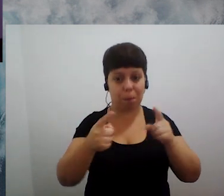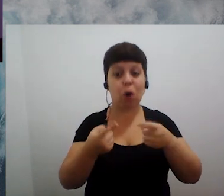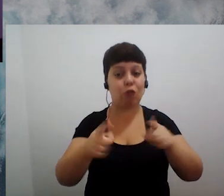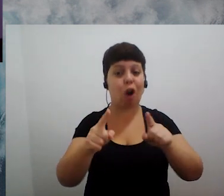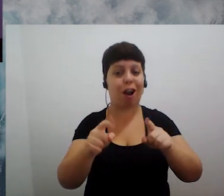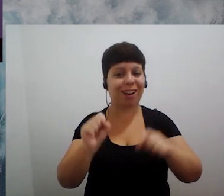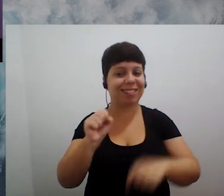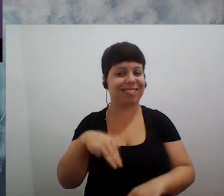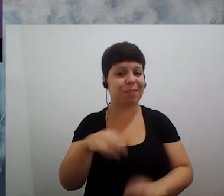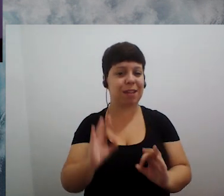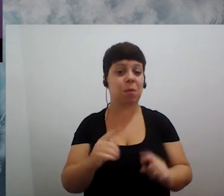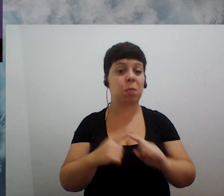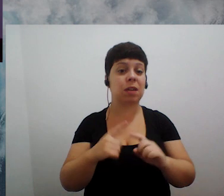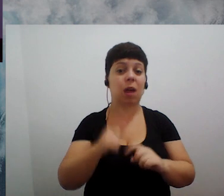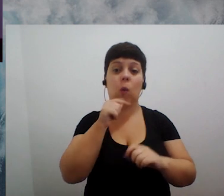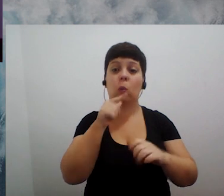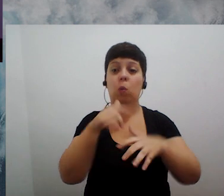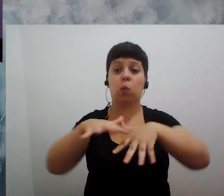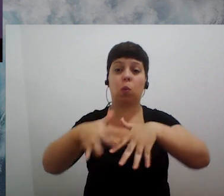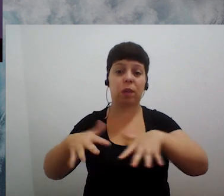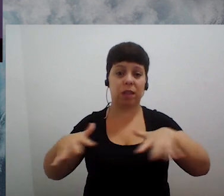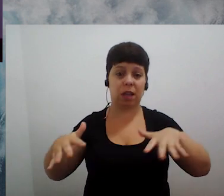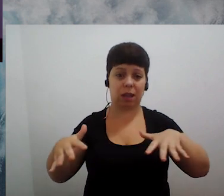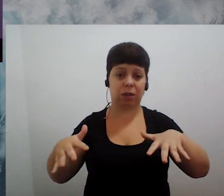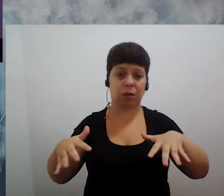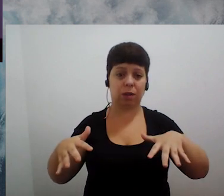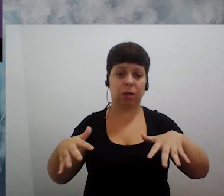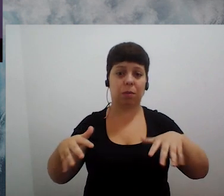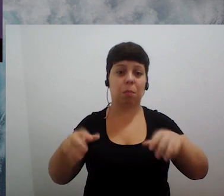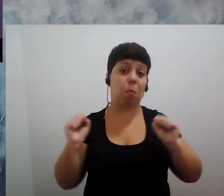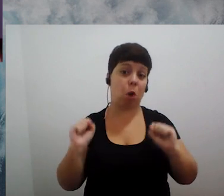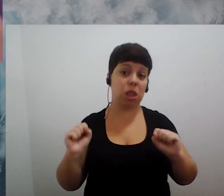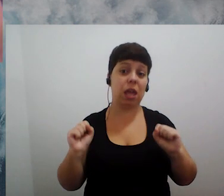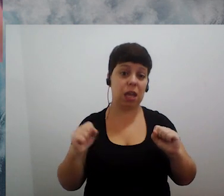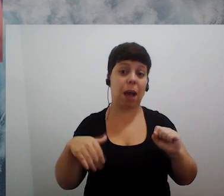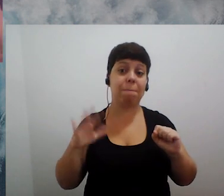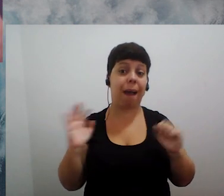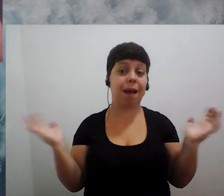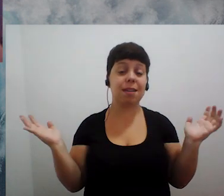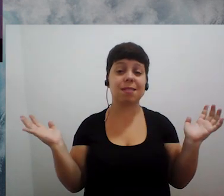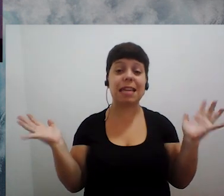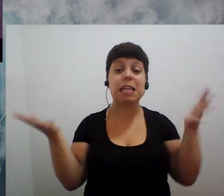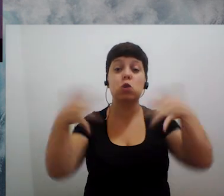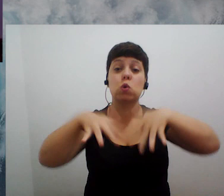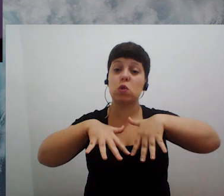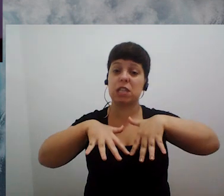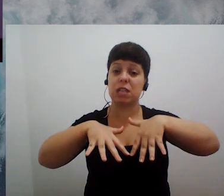né? Porque, obviamente, o oceano ele poderia ser muito mais inclusivo